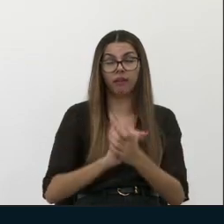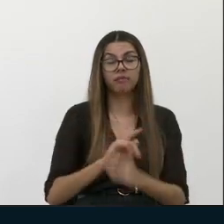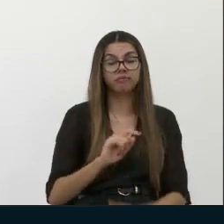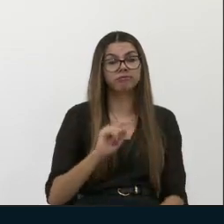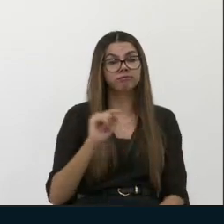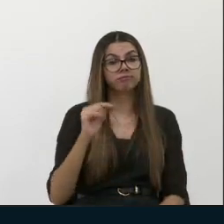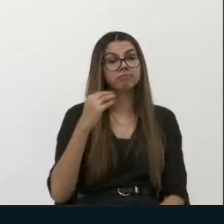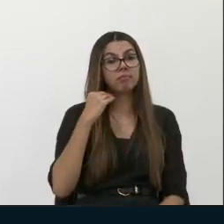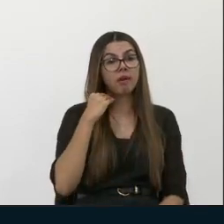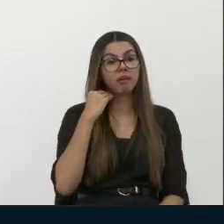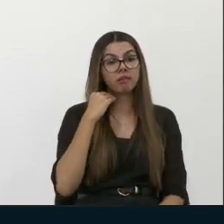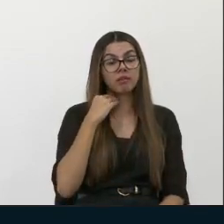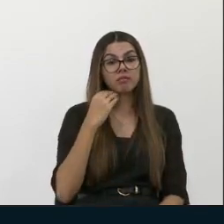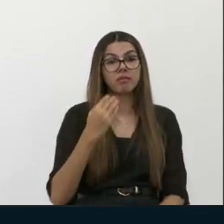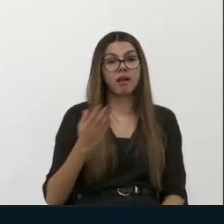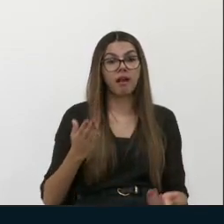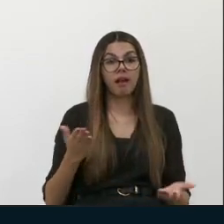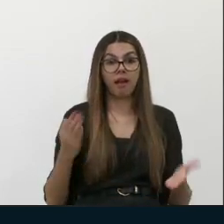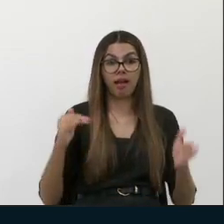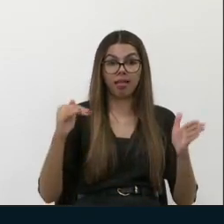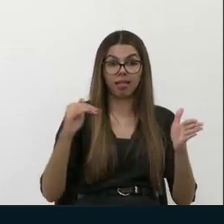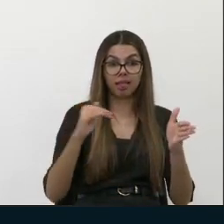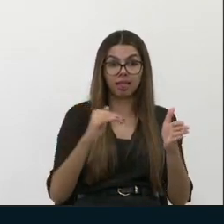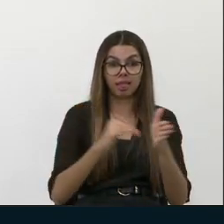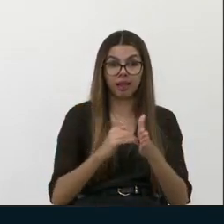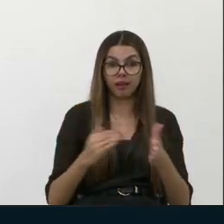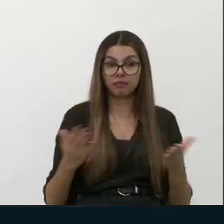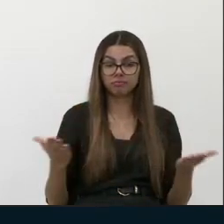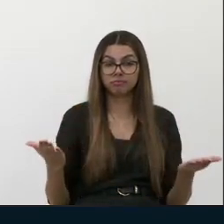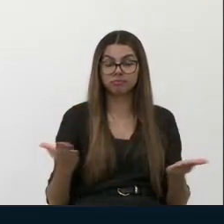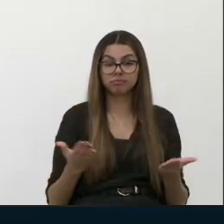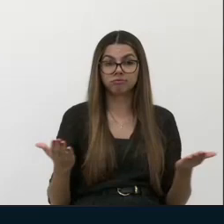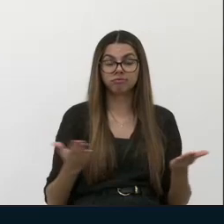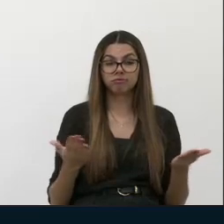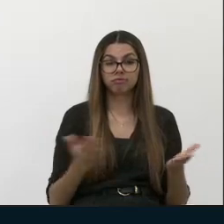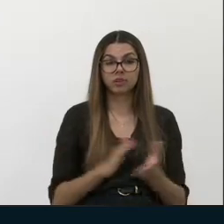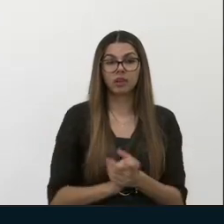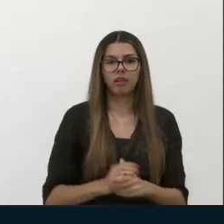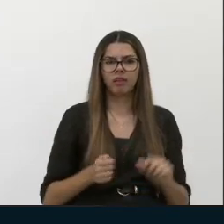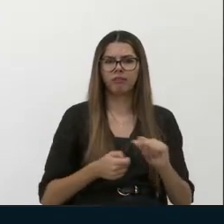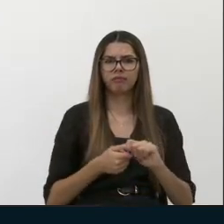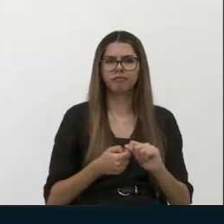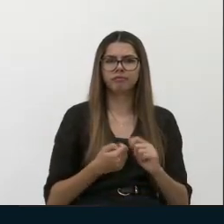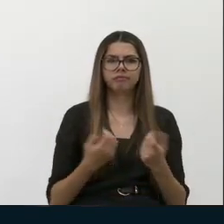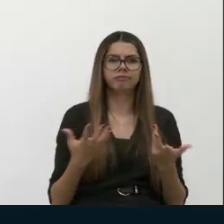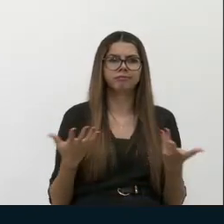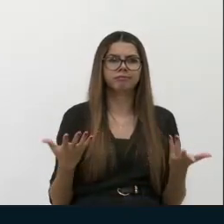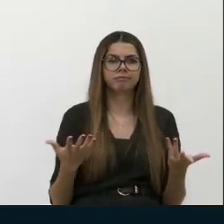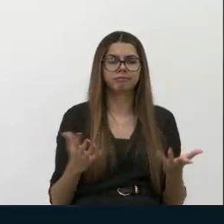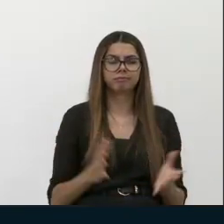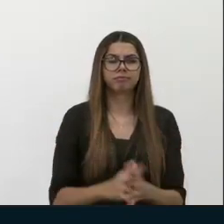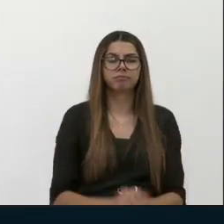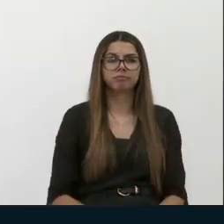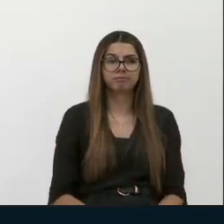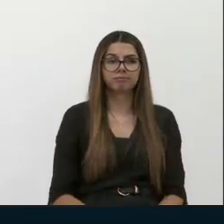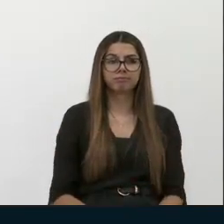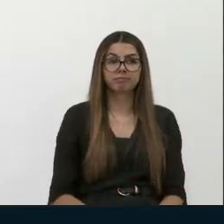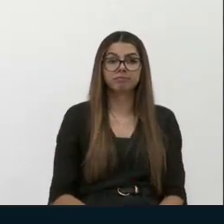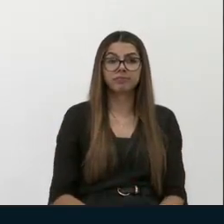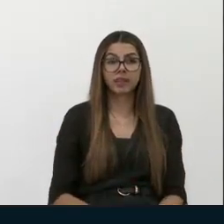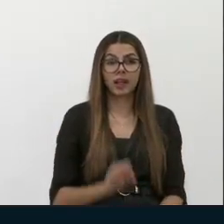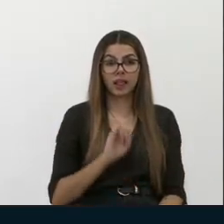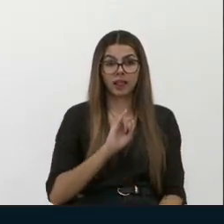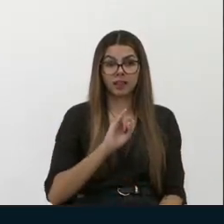até agora. Até agora, para dizer que fez alguma coisa. Entende? Se